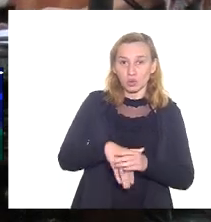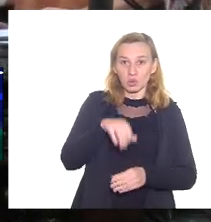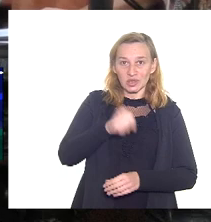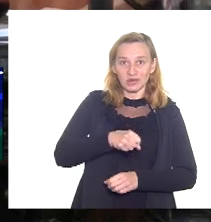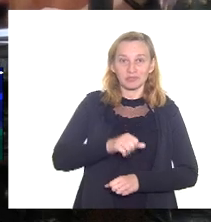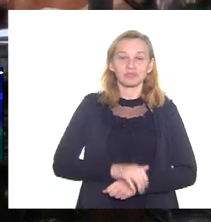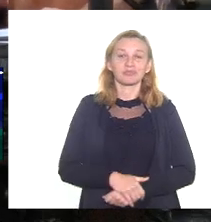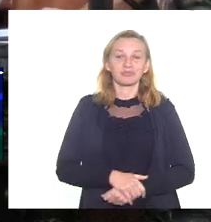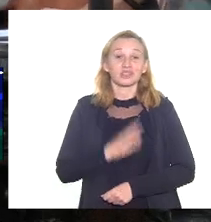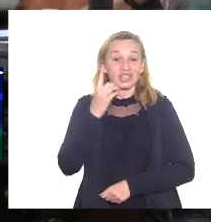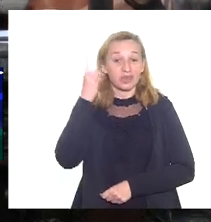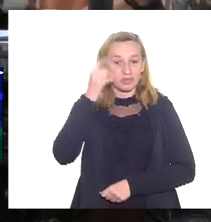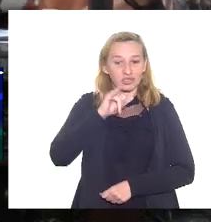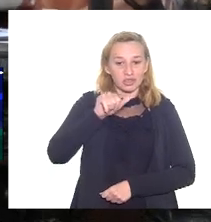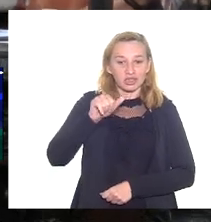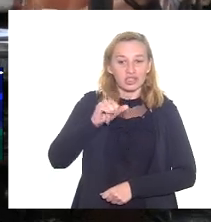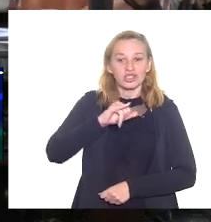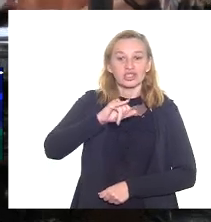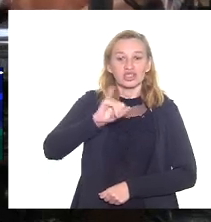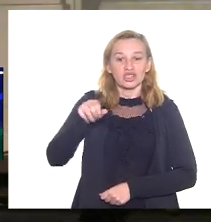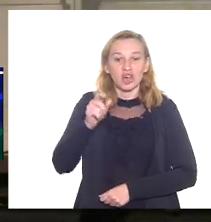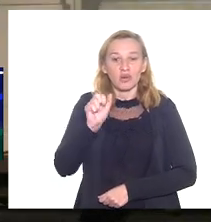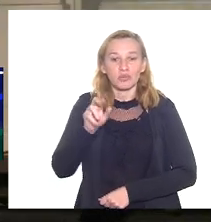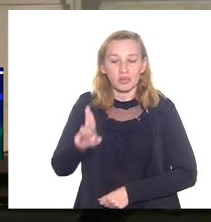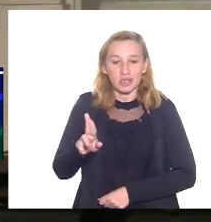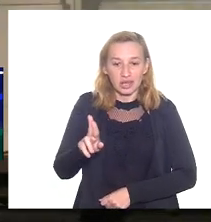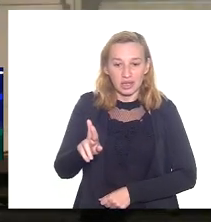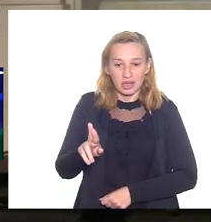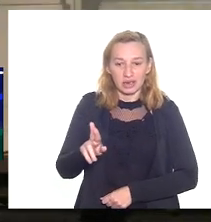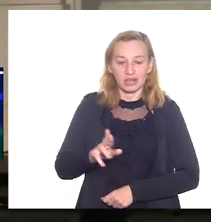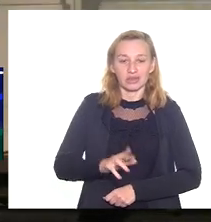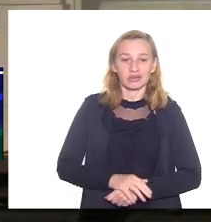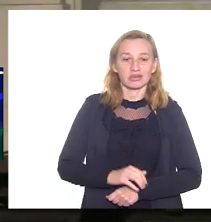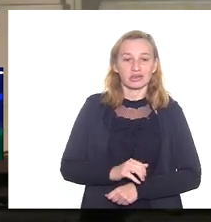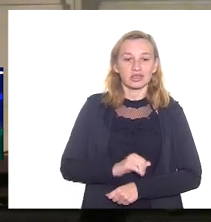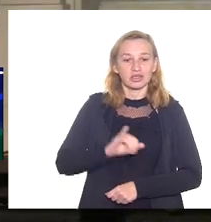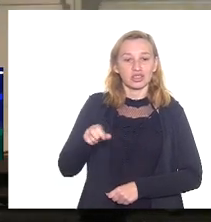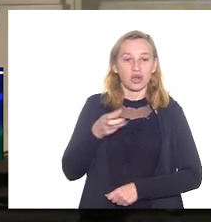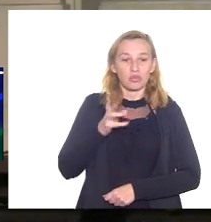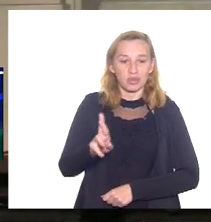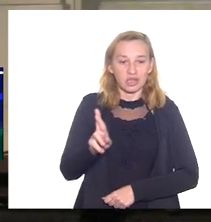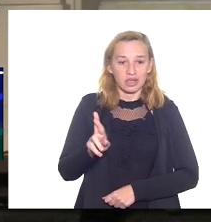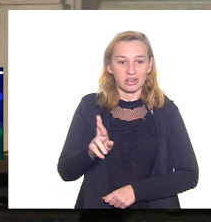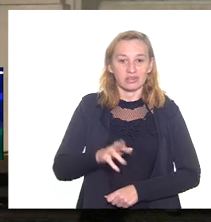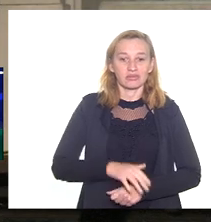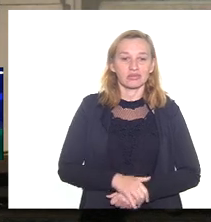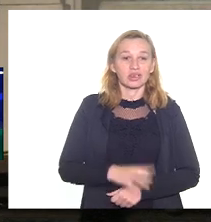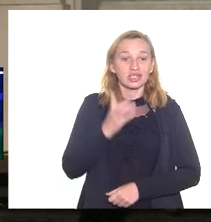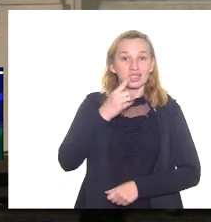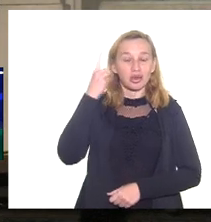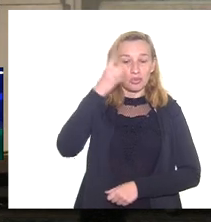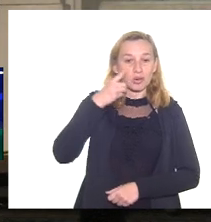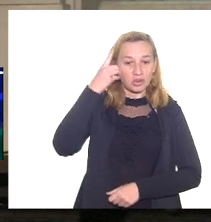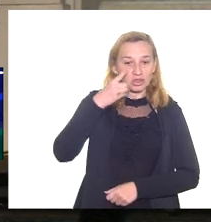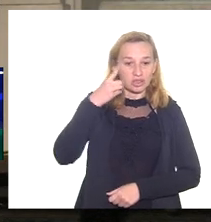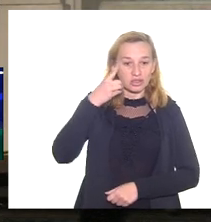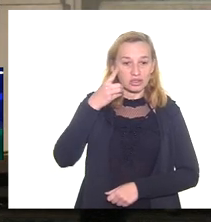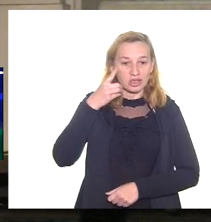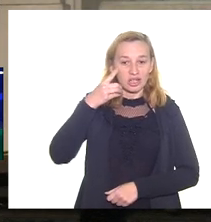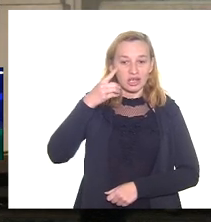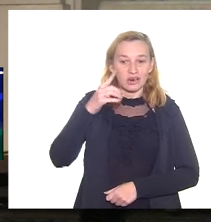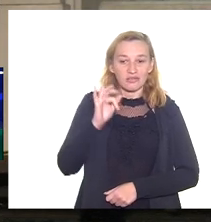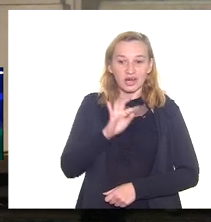sim. Deputado Jalmir Júnior. Deputado Jalmir Júnior. Deputado Jorge Felipe